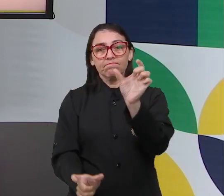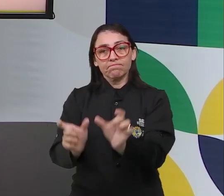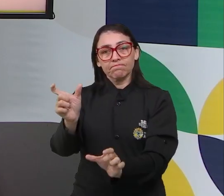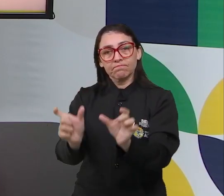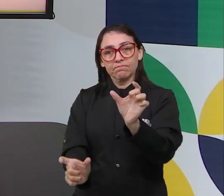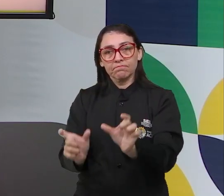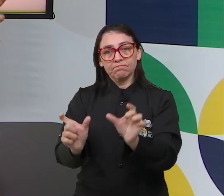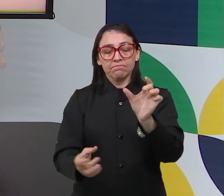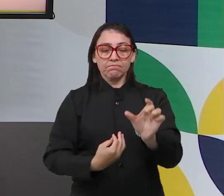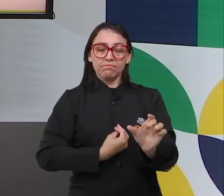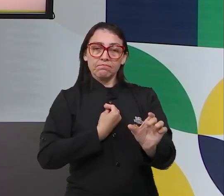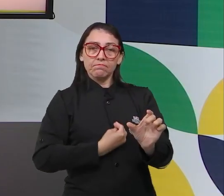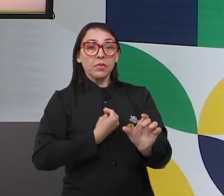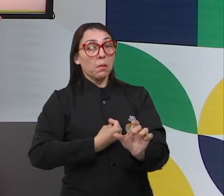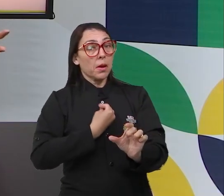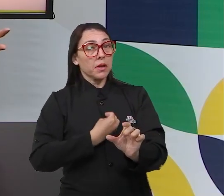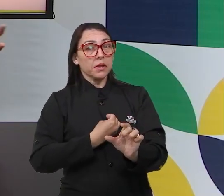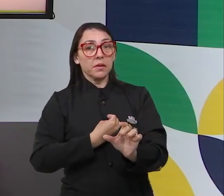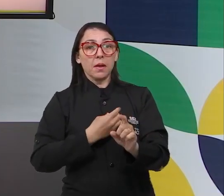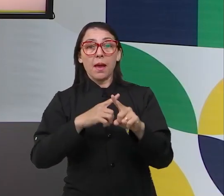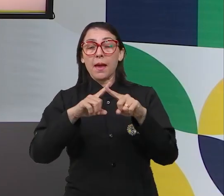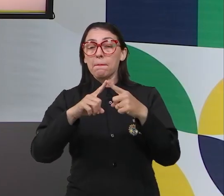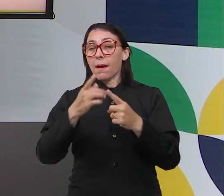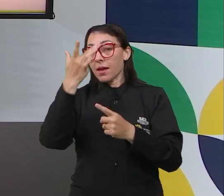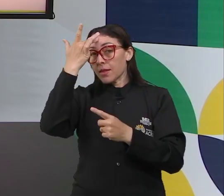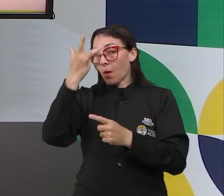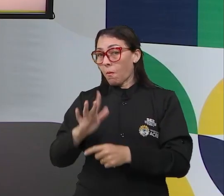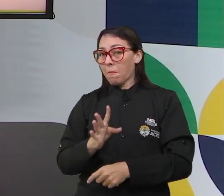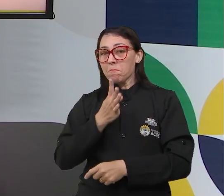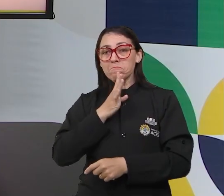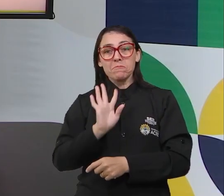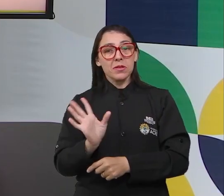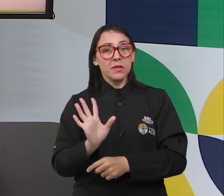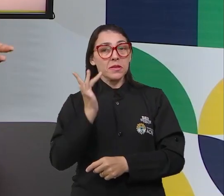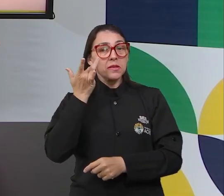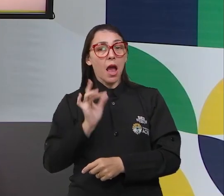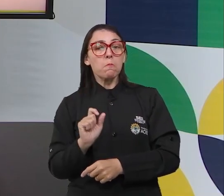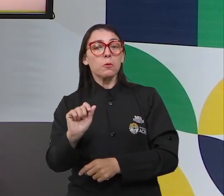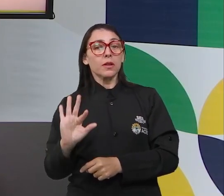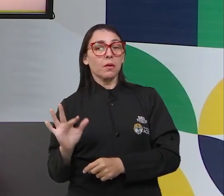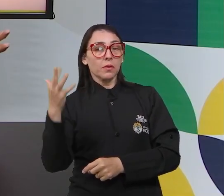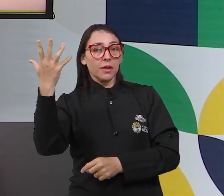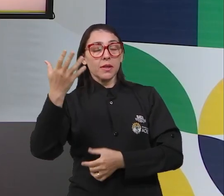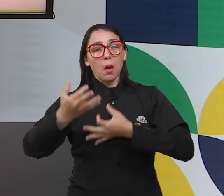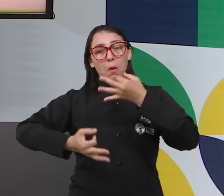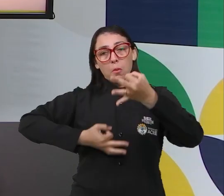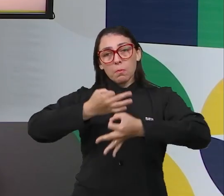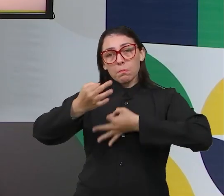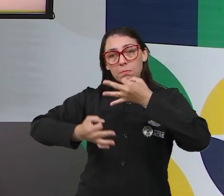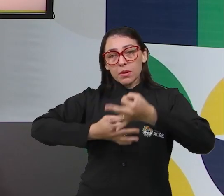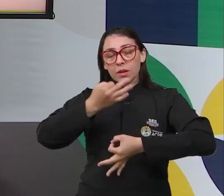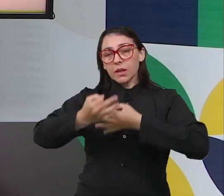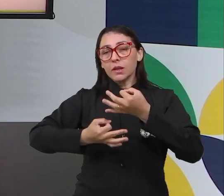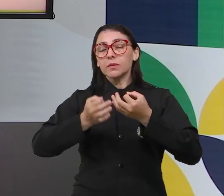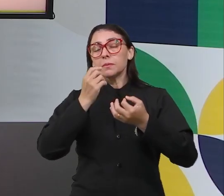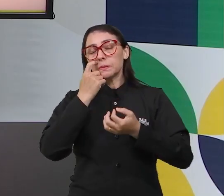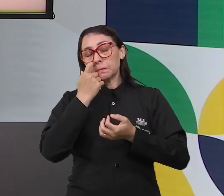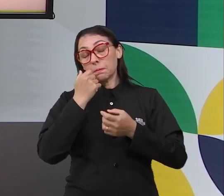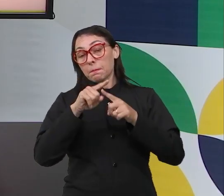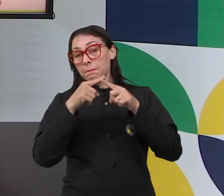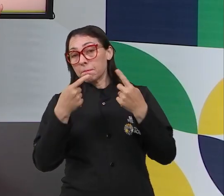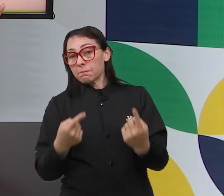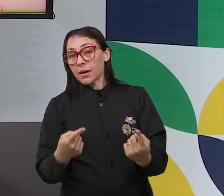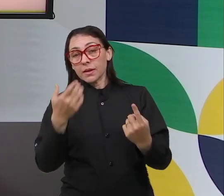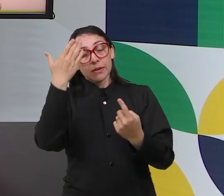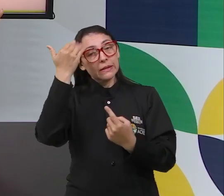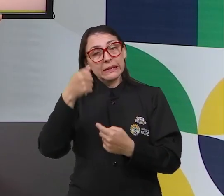que estão ali, elas participam de forma ativa, elas participam da cena, opinando, intervindo de alguma forma, mas elas